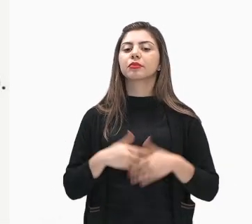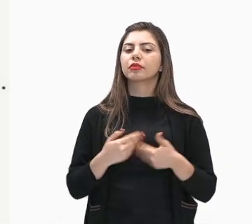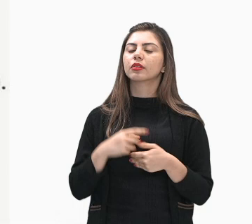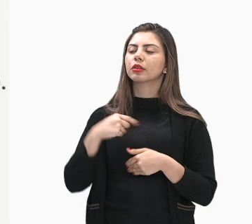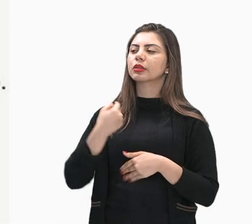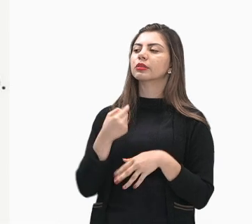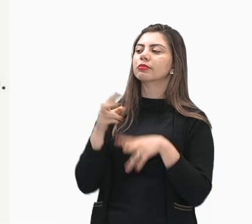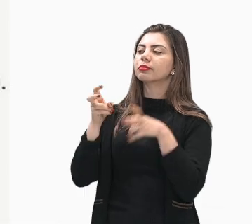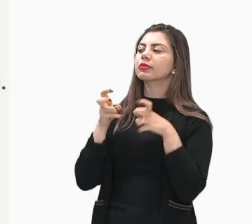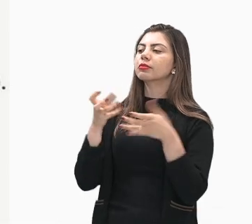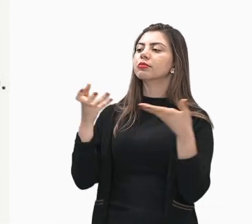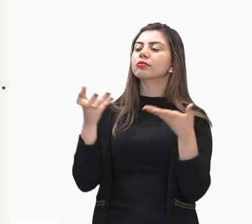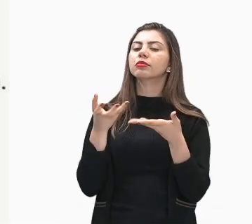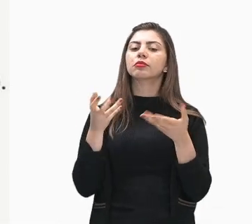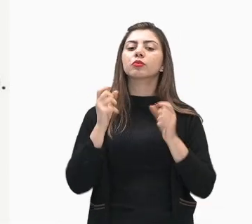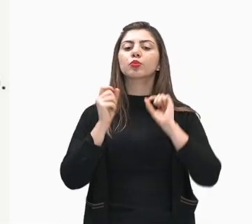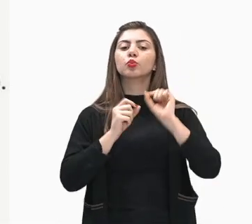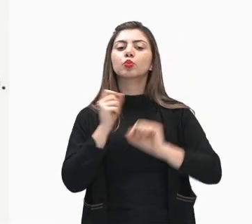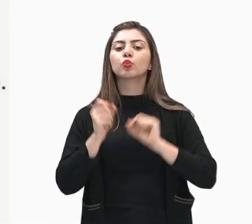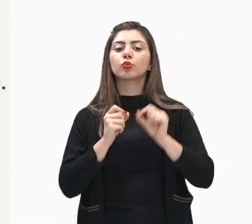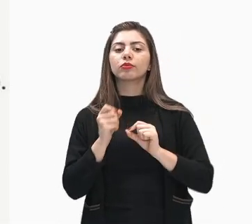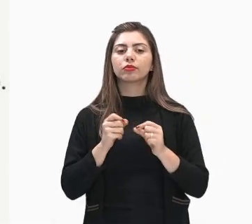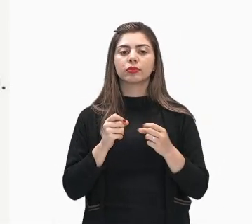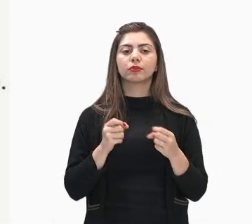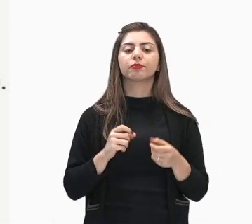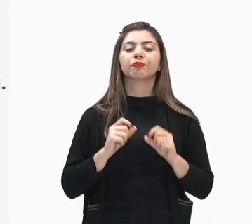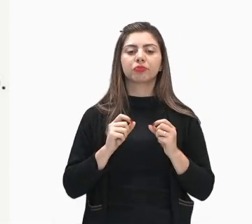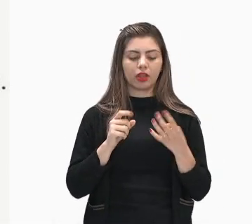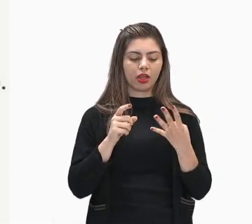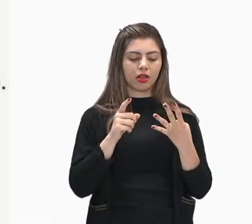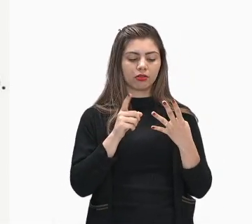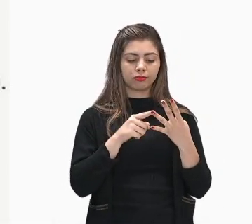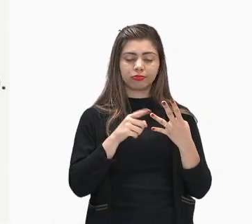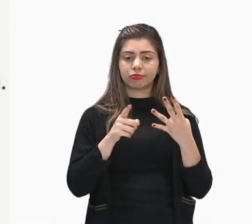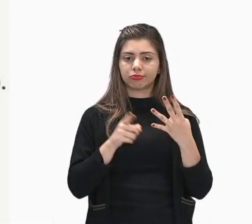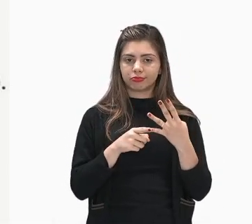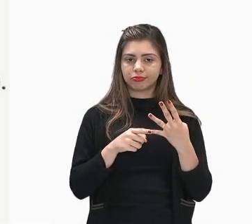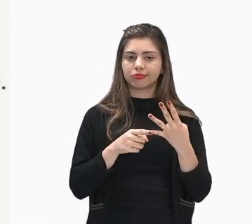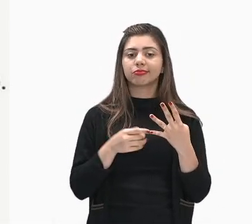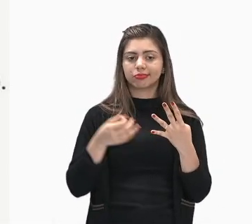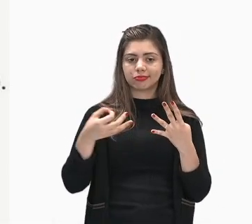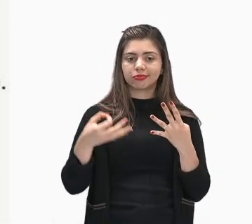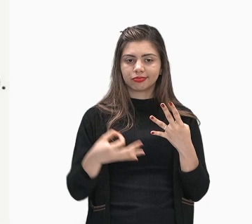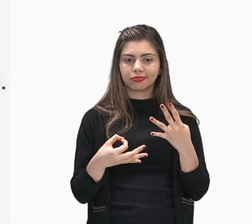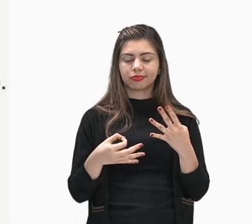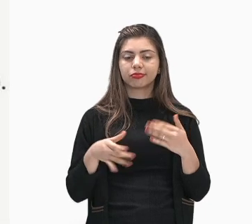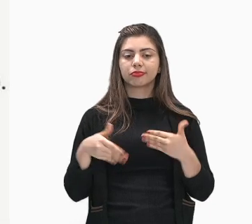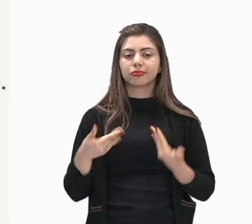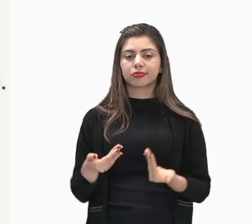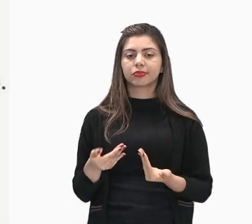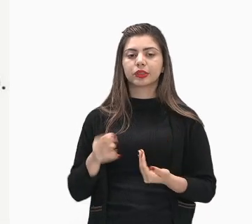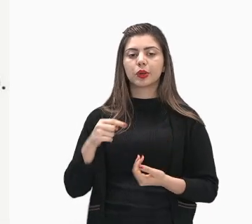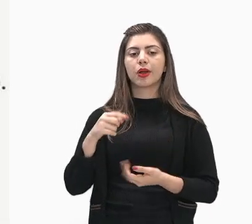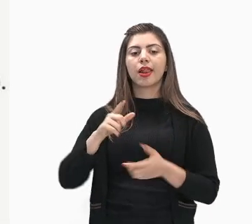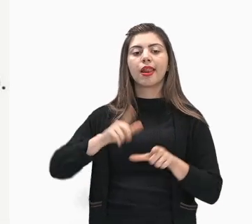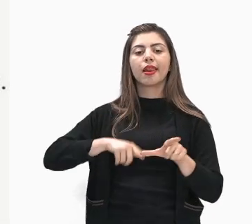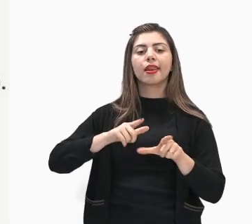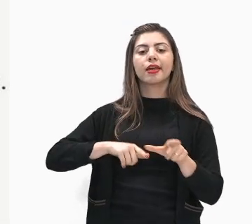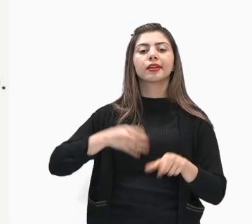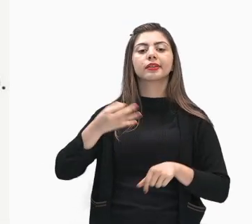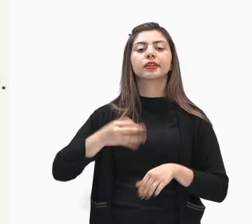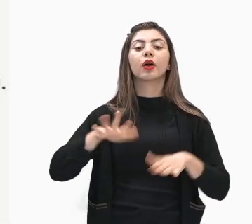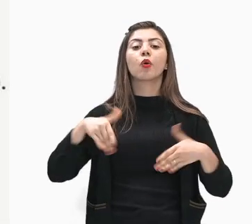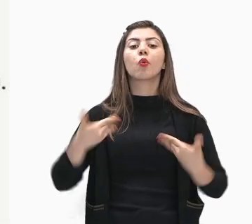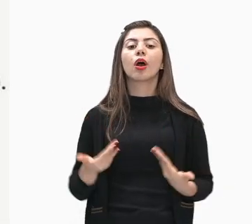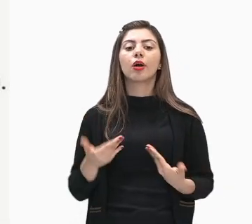nossa atividade que as afirmações 3 e 4 são as verdadeiras. Então aqui nossa letra correta é a